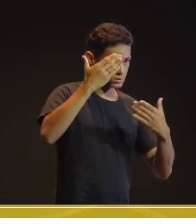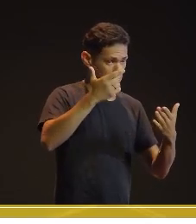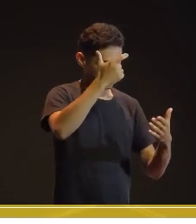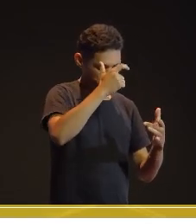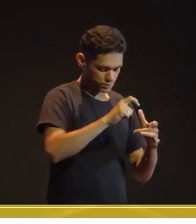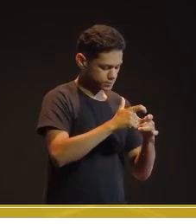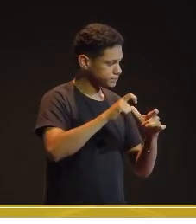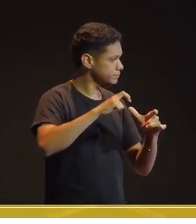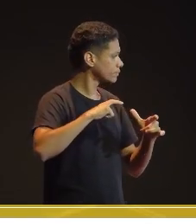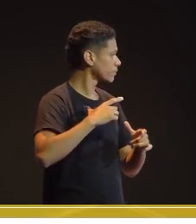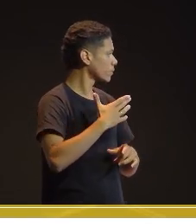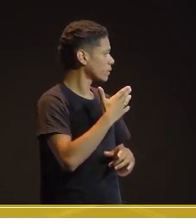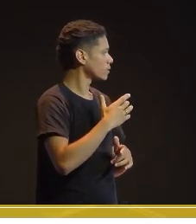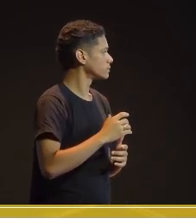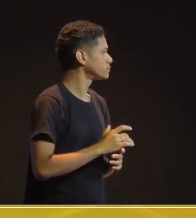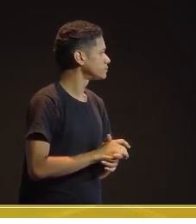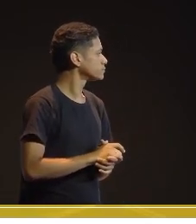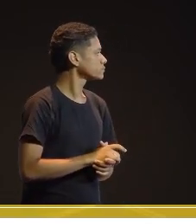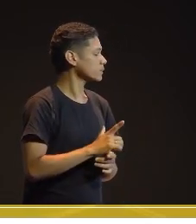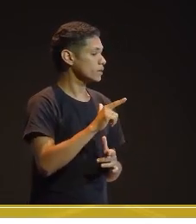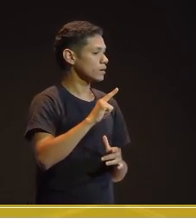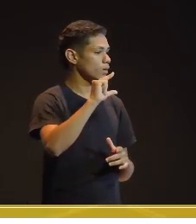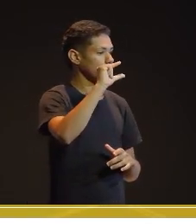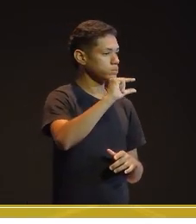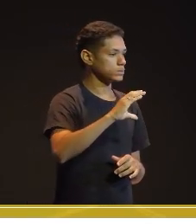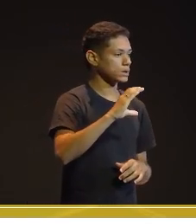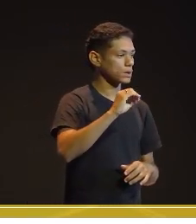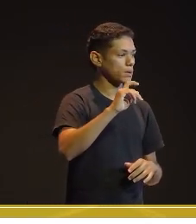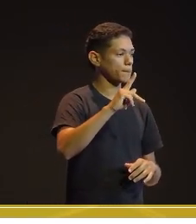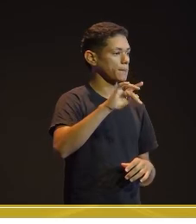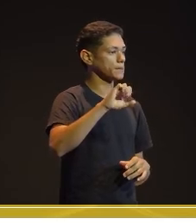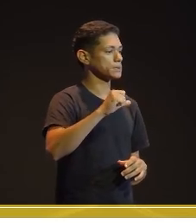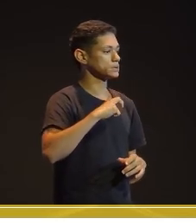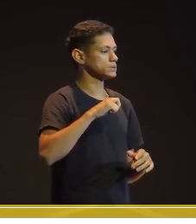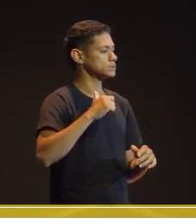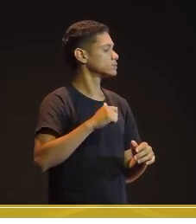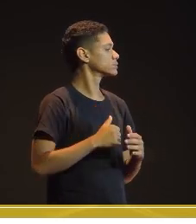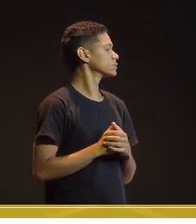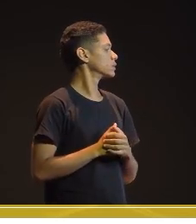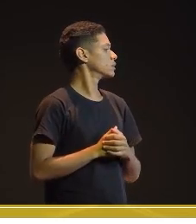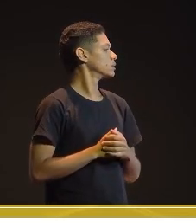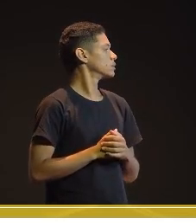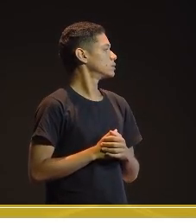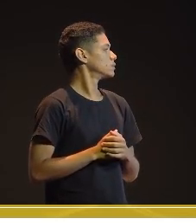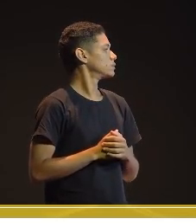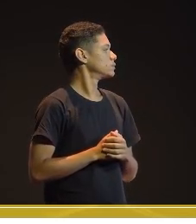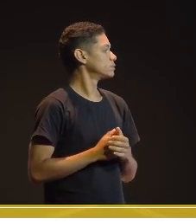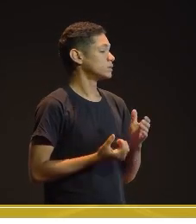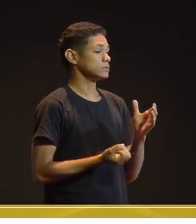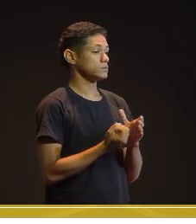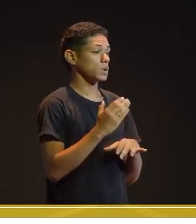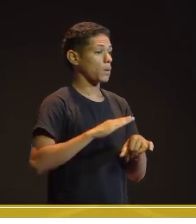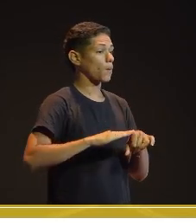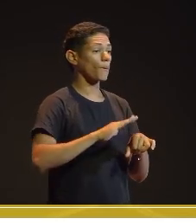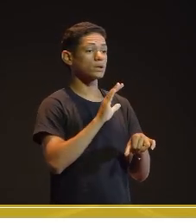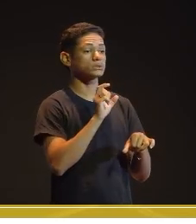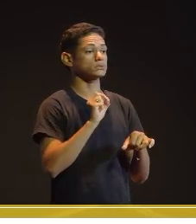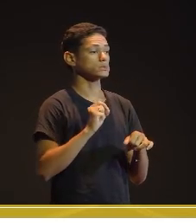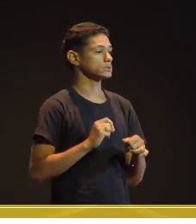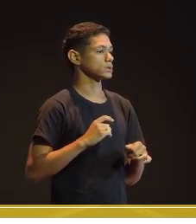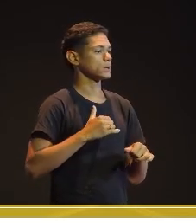a métrica nossa de OIM é reduzir o CAPEX, reduzir o OPEX, analisando o CAPEX e produzir o máximo